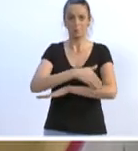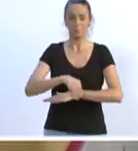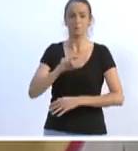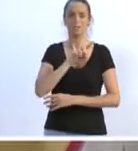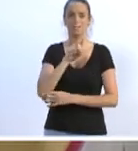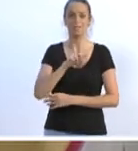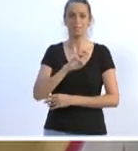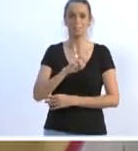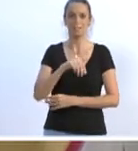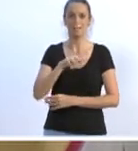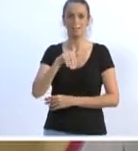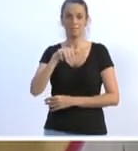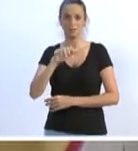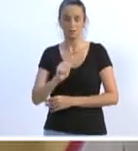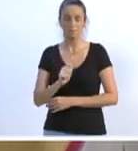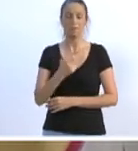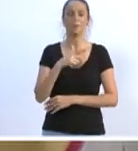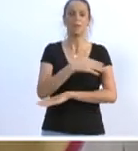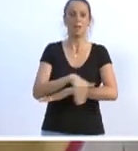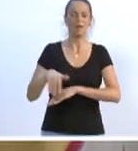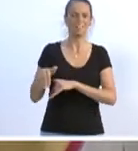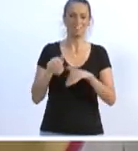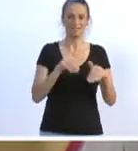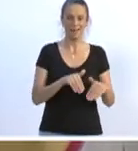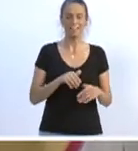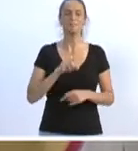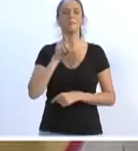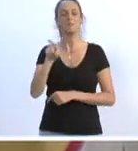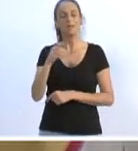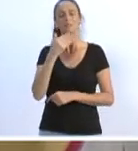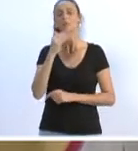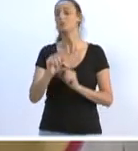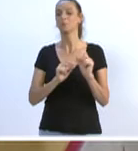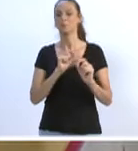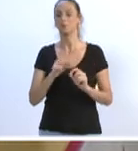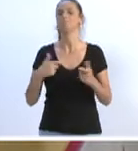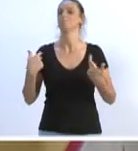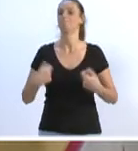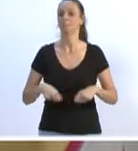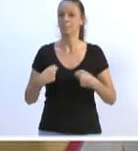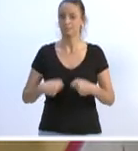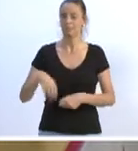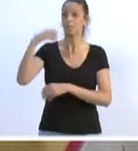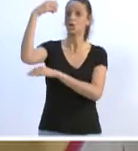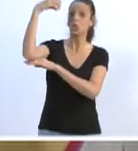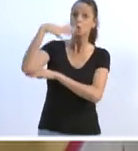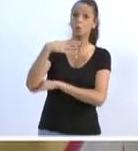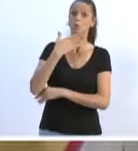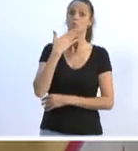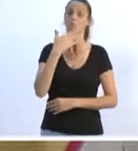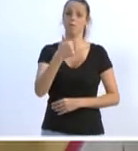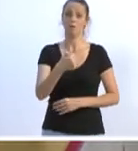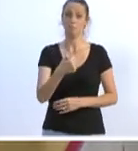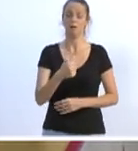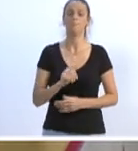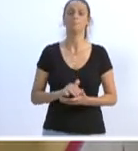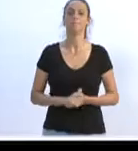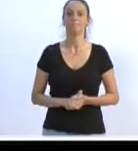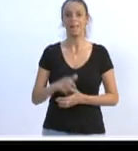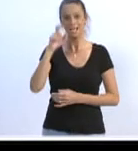rua austrália e rua fleet brooke nós fizemos uma solicitação para a melhoria da iluminação pública e tem as imagens da oab também